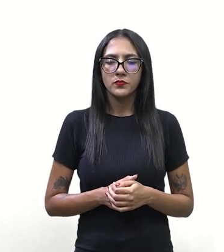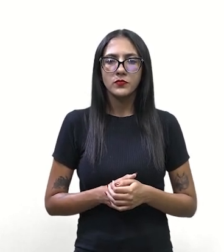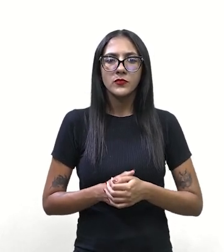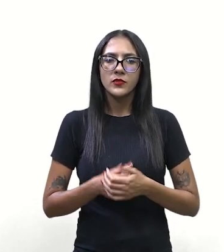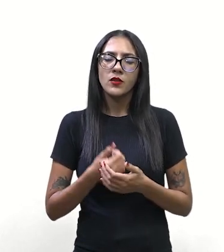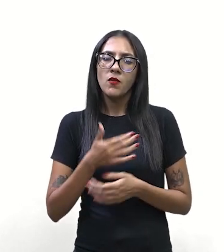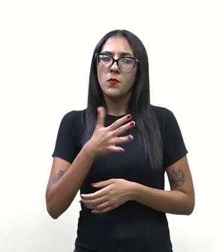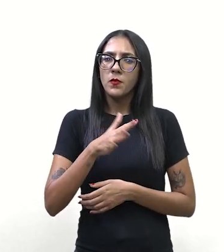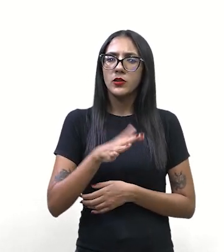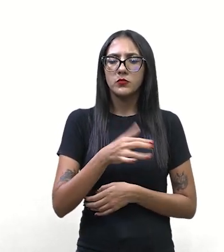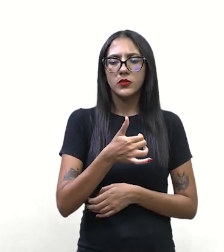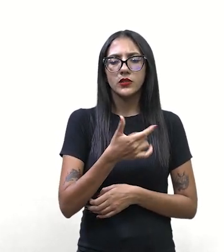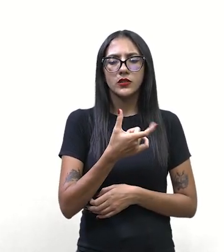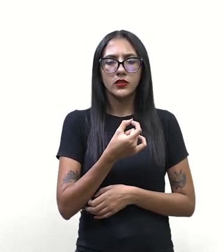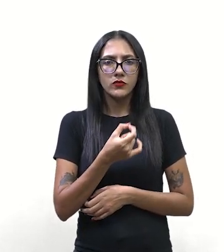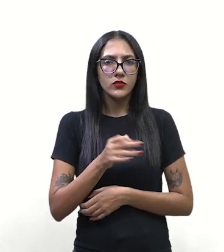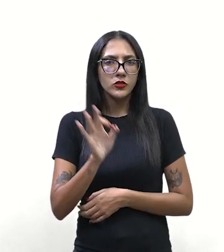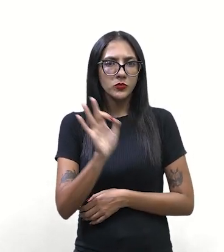120%.